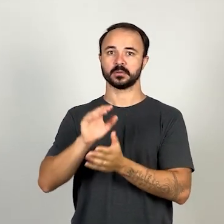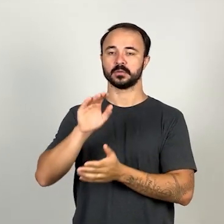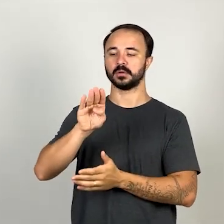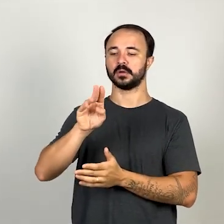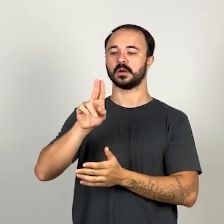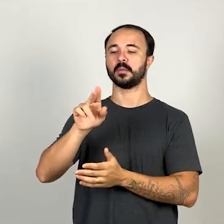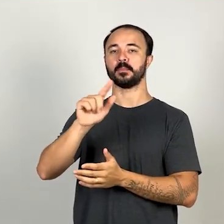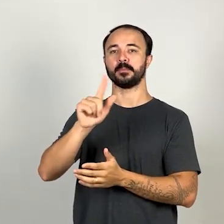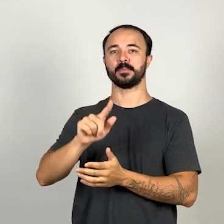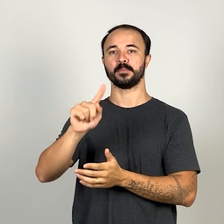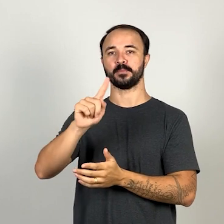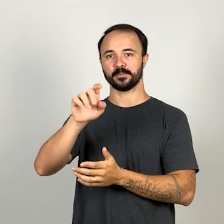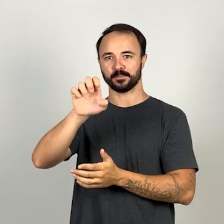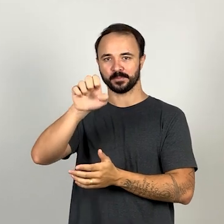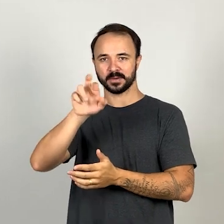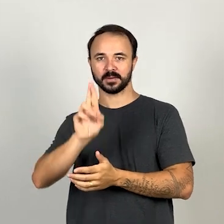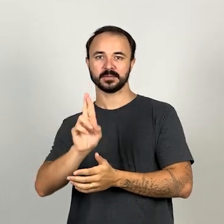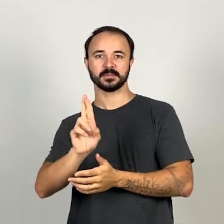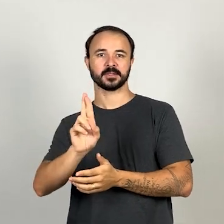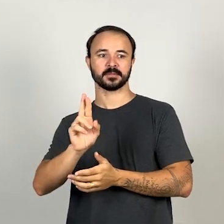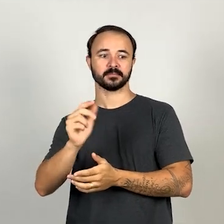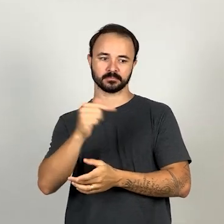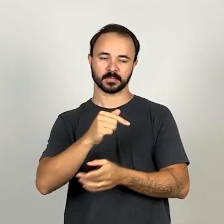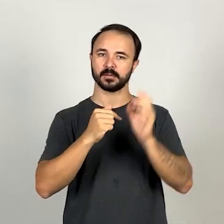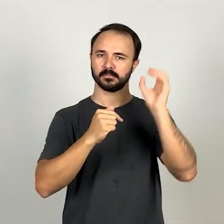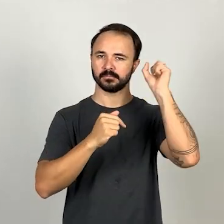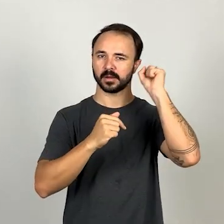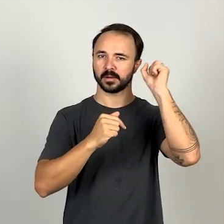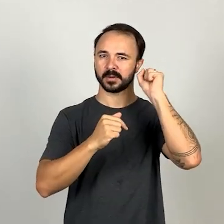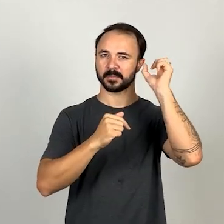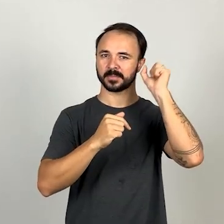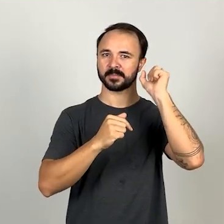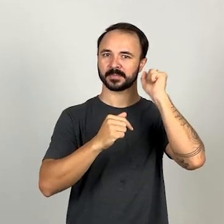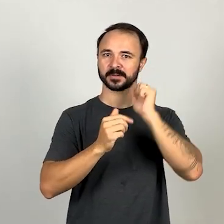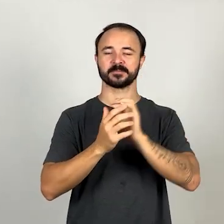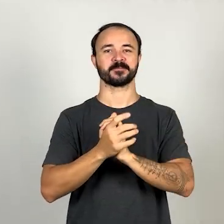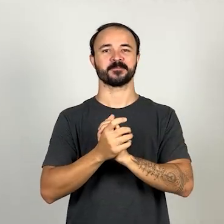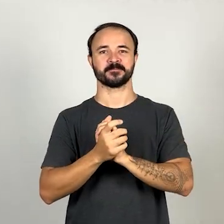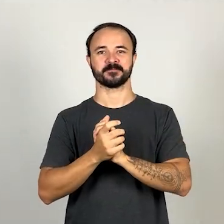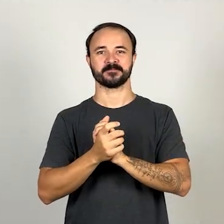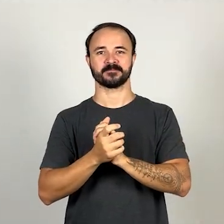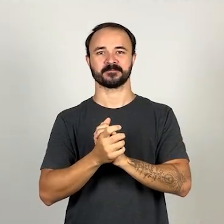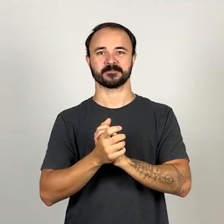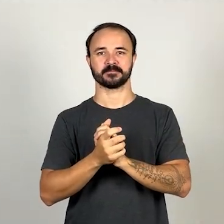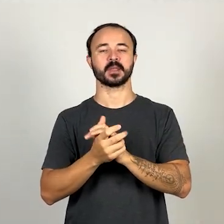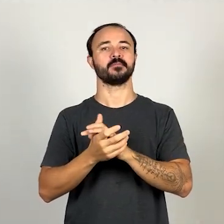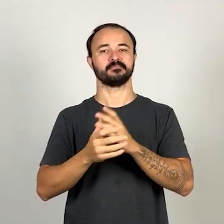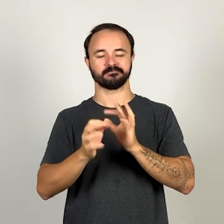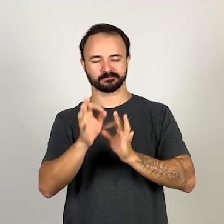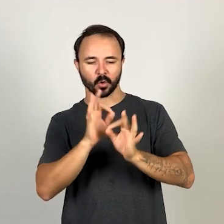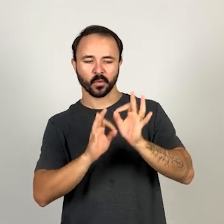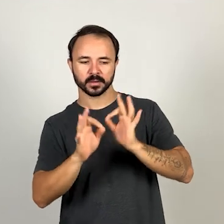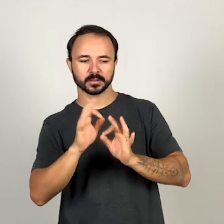dois conectores, que são os condutores, e com isso vamos fechar o nosso circuito.